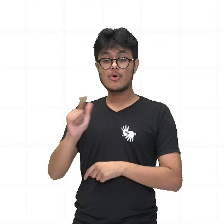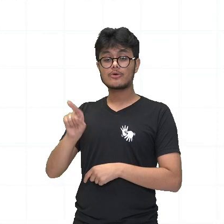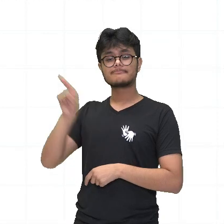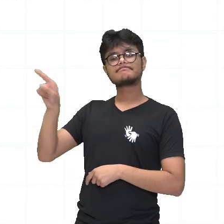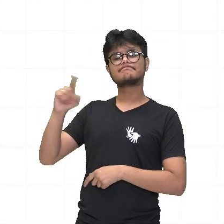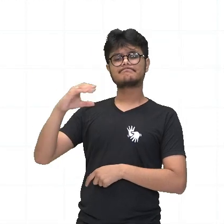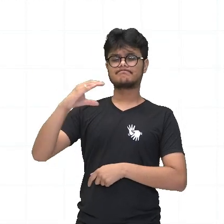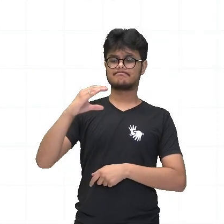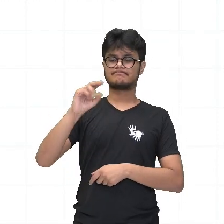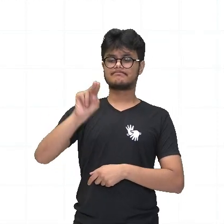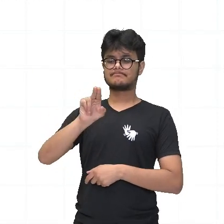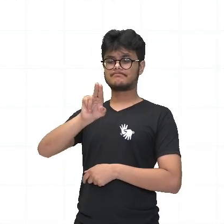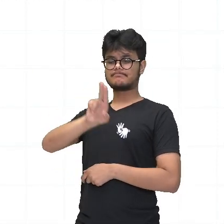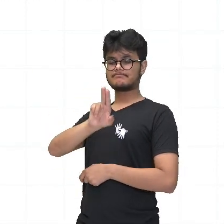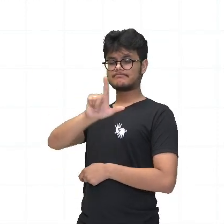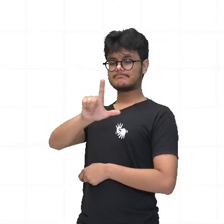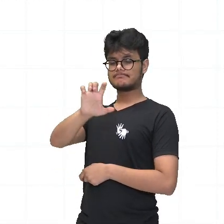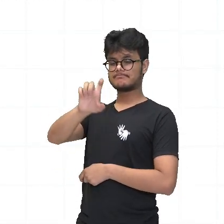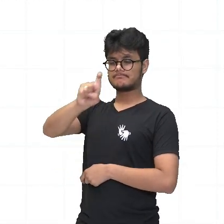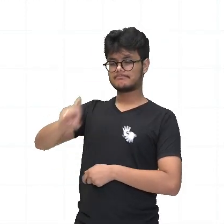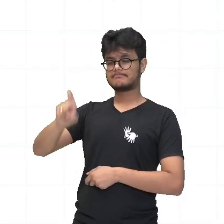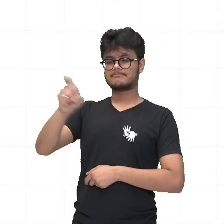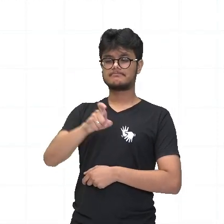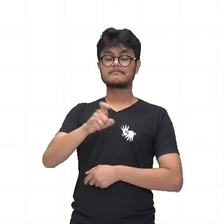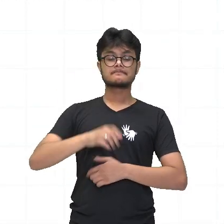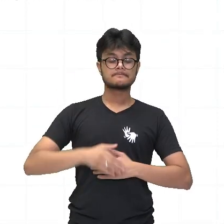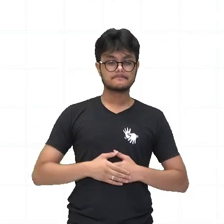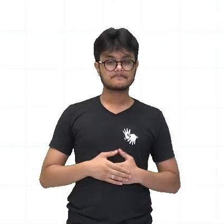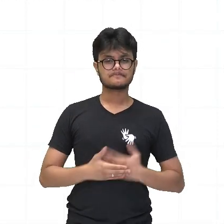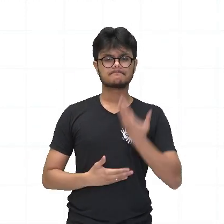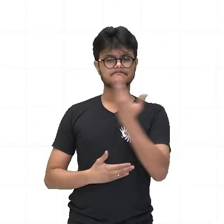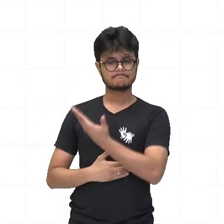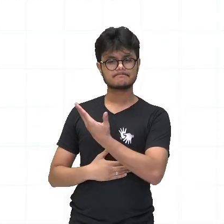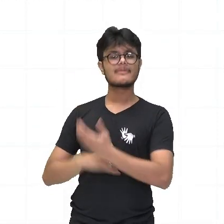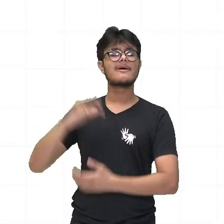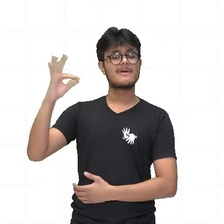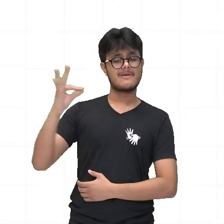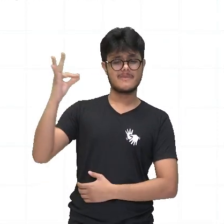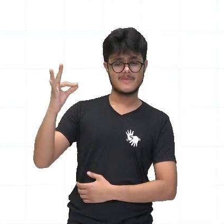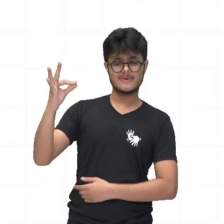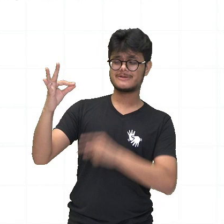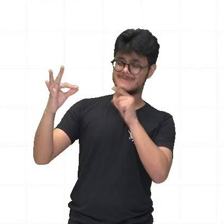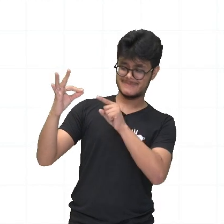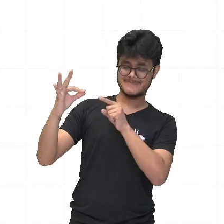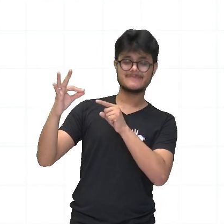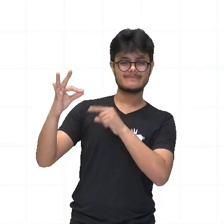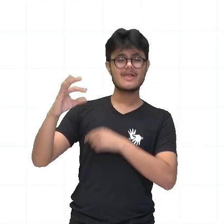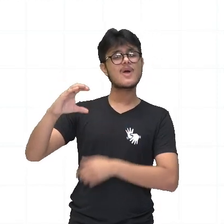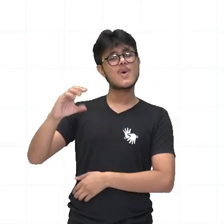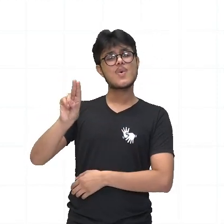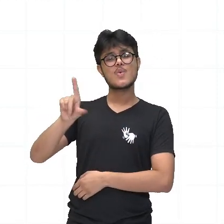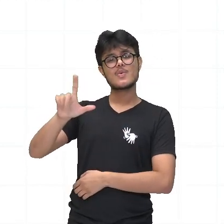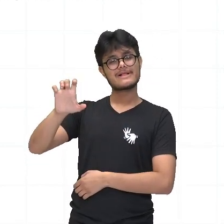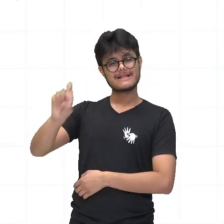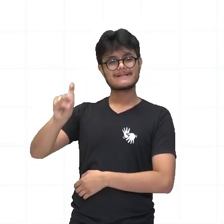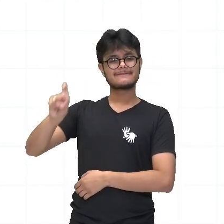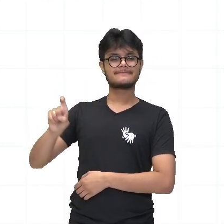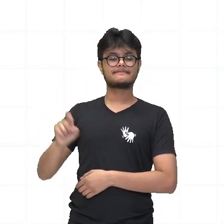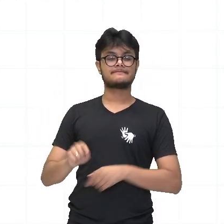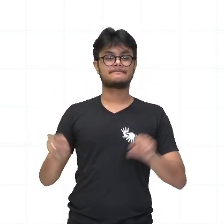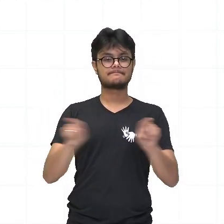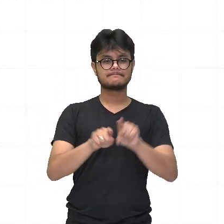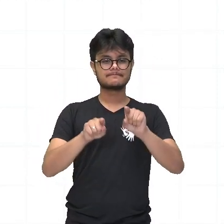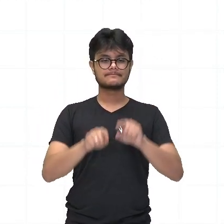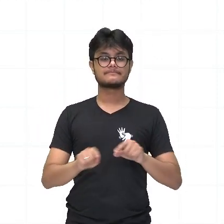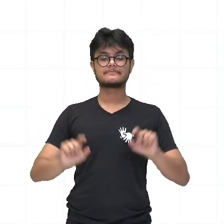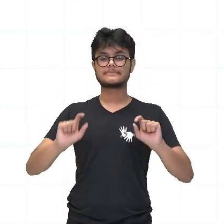exemplos. Temos o Culex, Então, a gente tem aí nessa imagem o mosquito Culex, que ele vai transmitir um